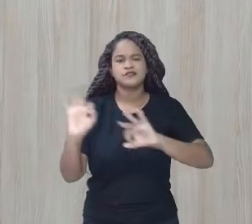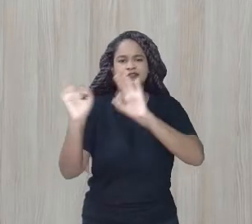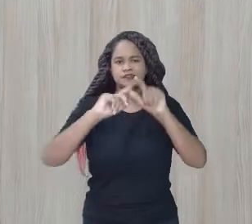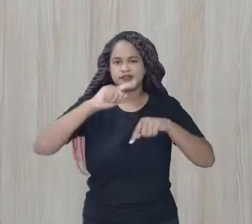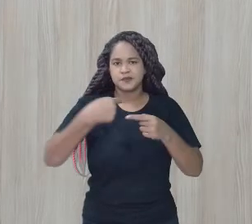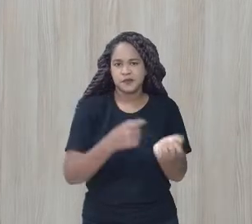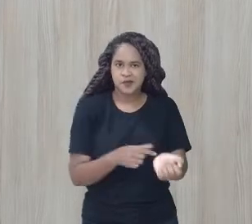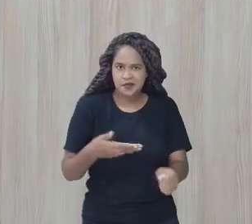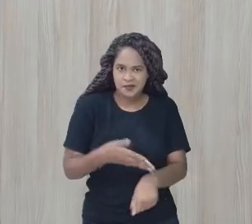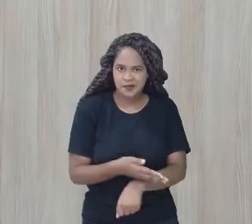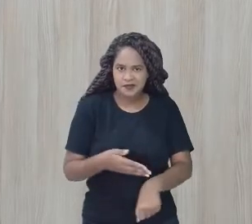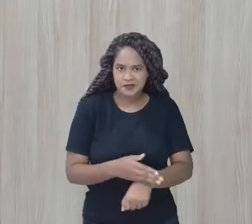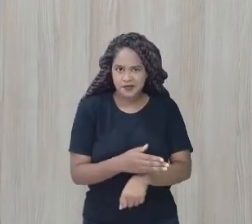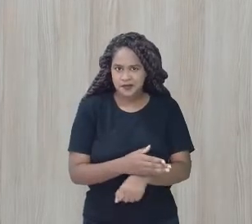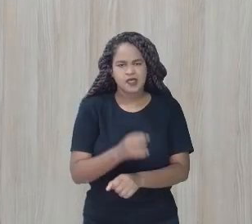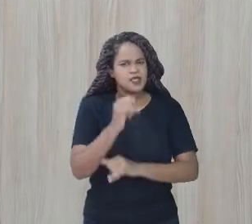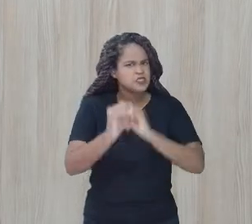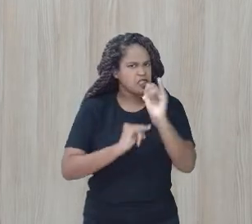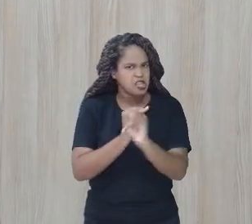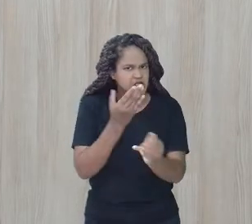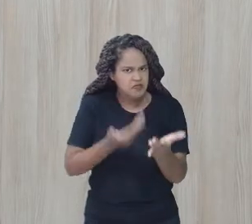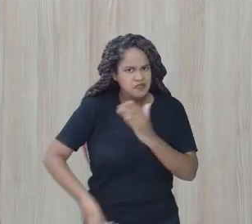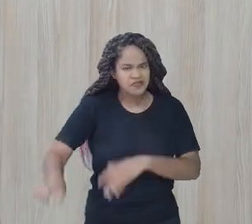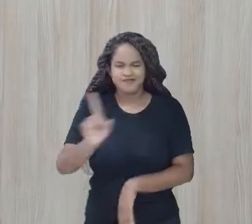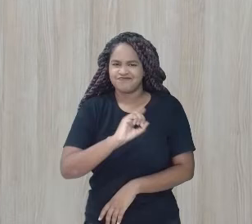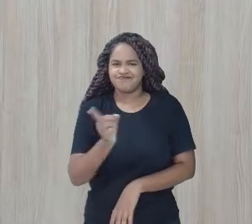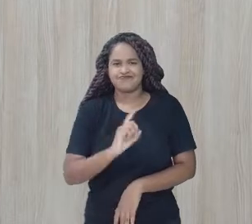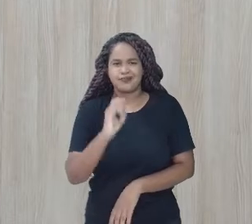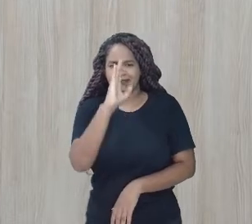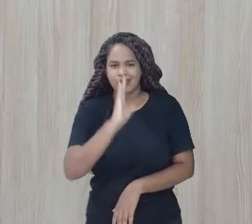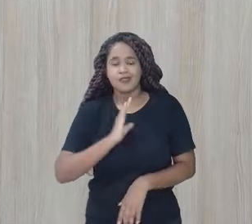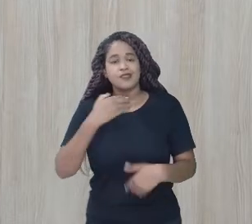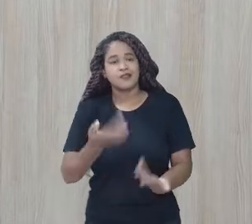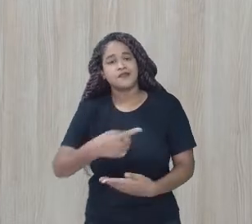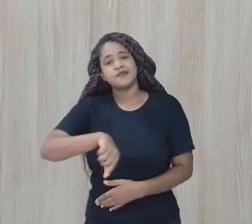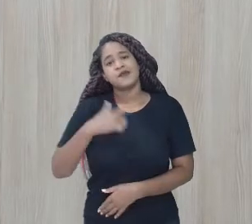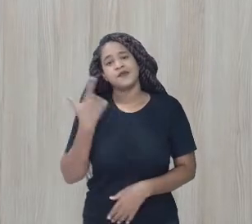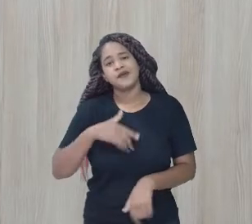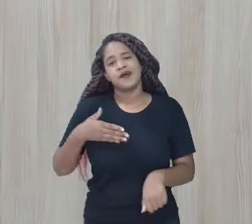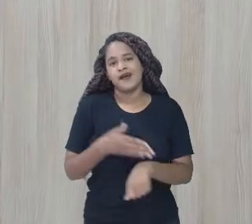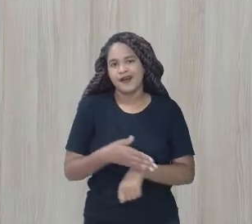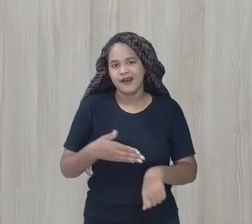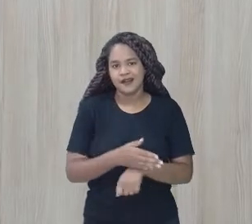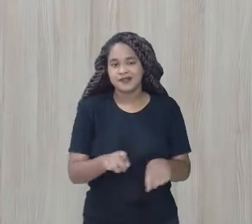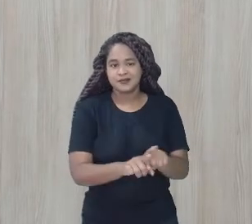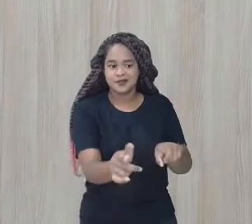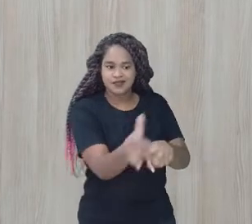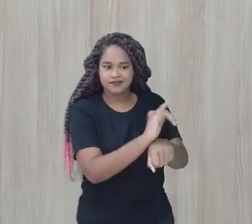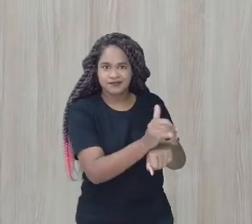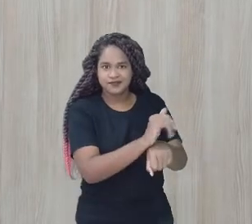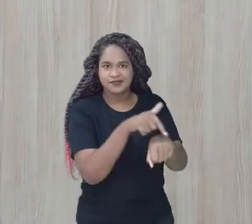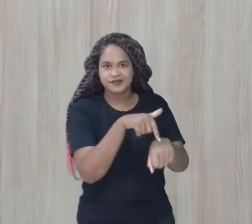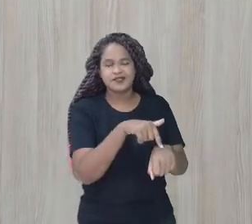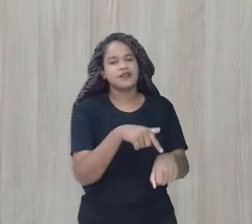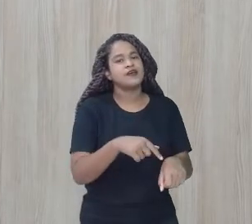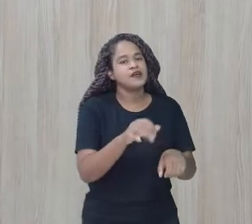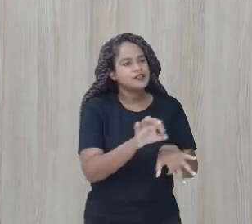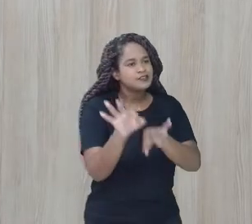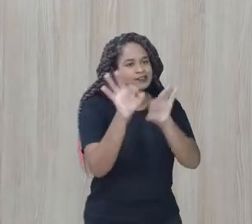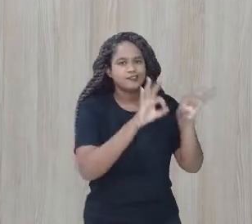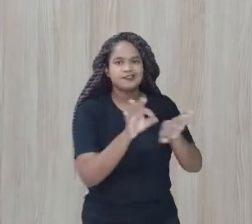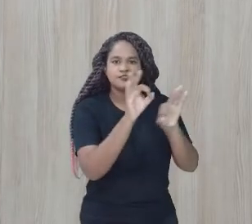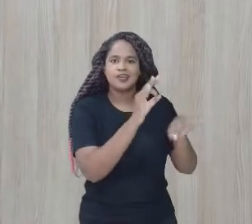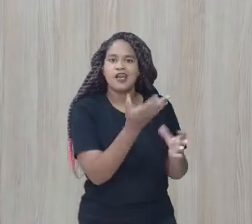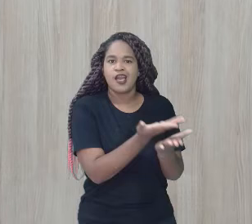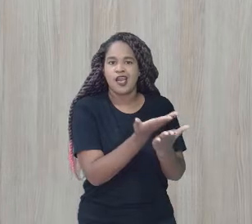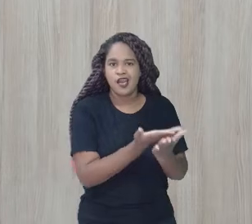pelo aplicativo, sem consumir dados da sua internet. Você consegue acessar o nosso canal no YouTube e verificar lá o